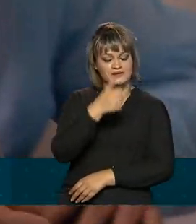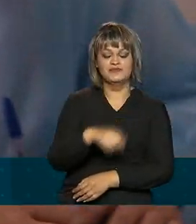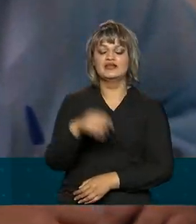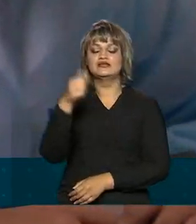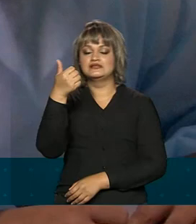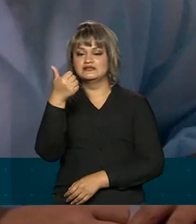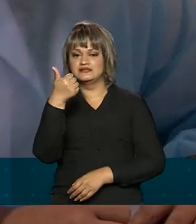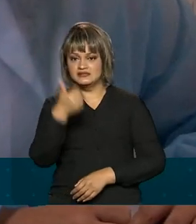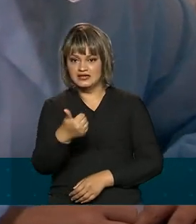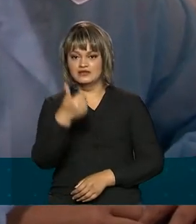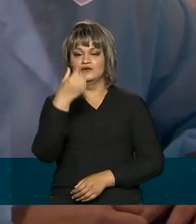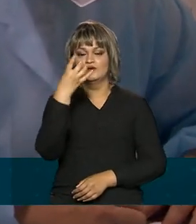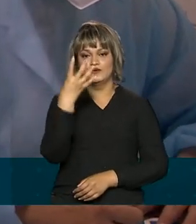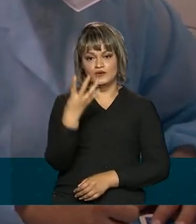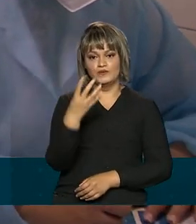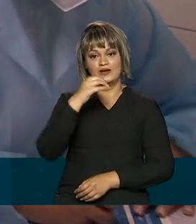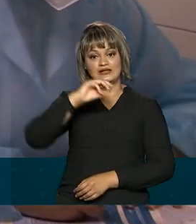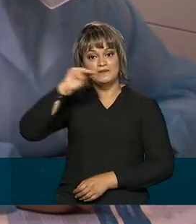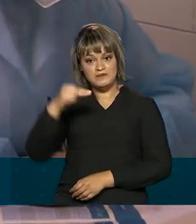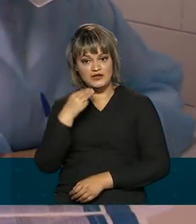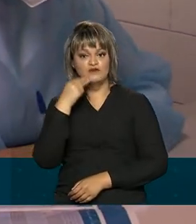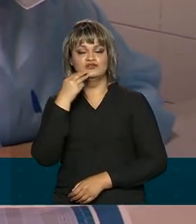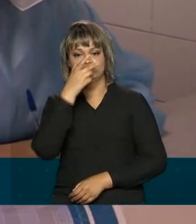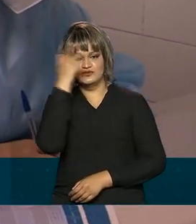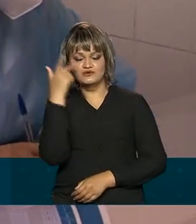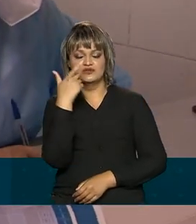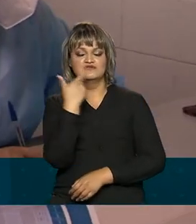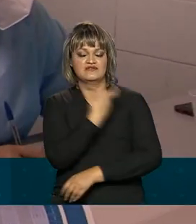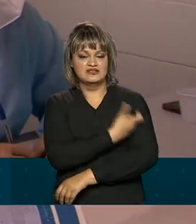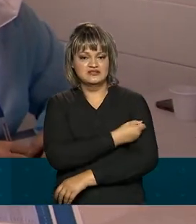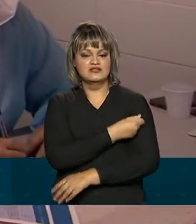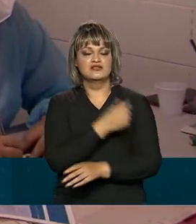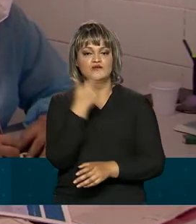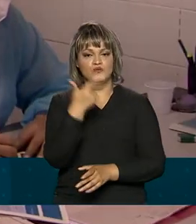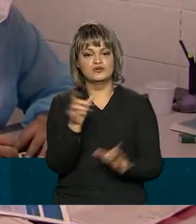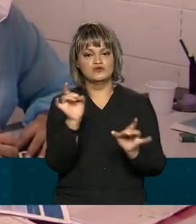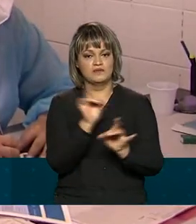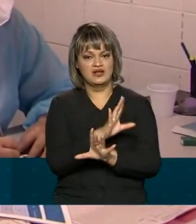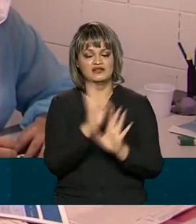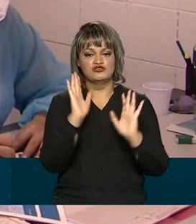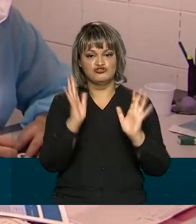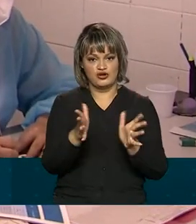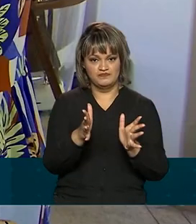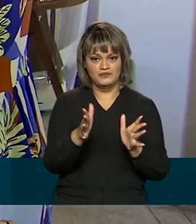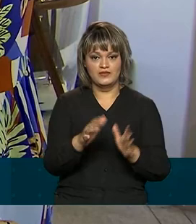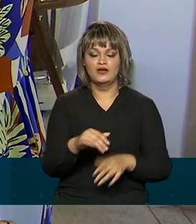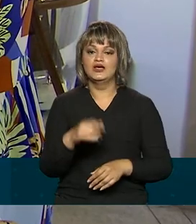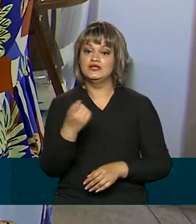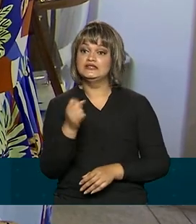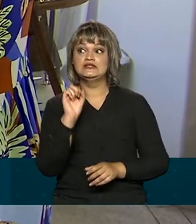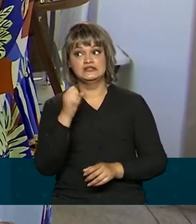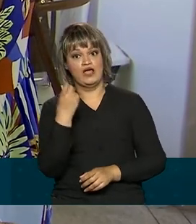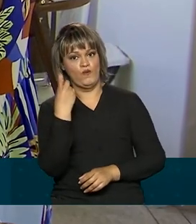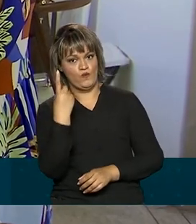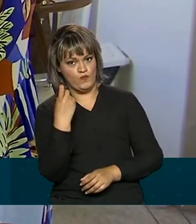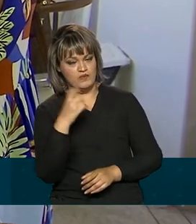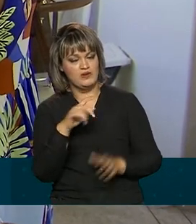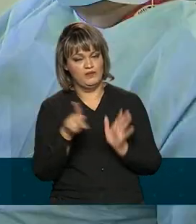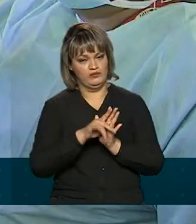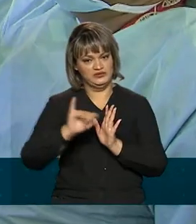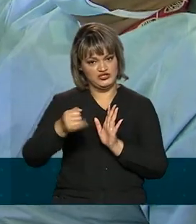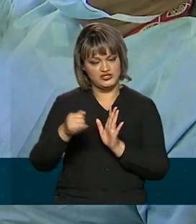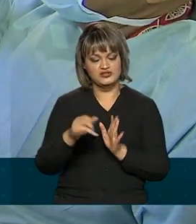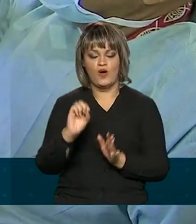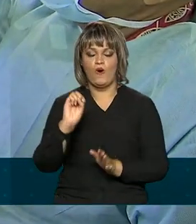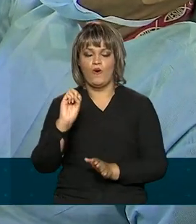140 milhões de pessoas já completaram o esquema vacinal, seja com a dose única da vacina da Janssen ou